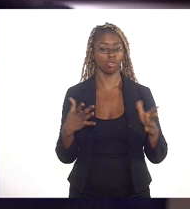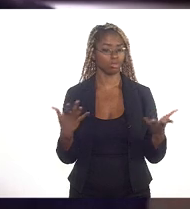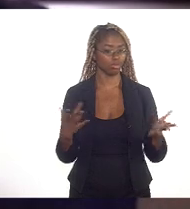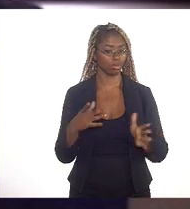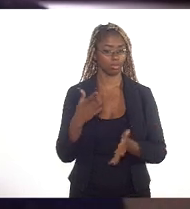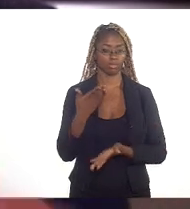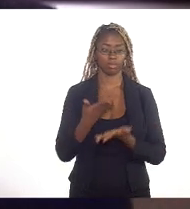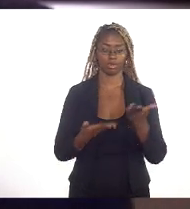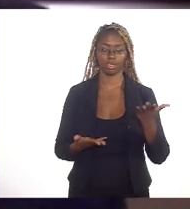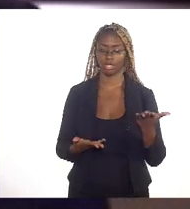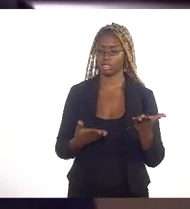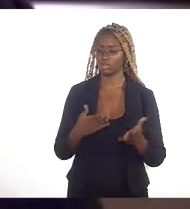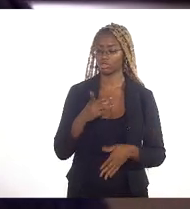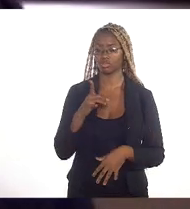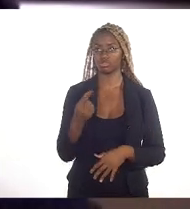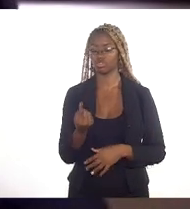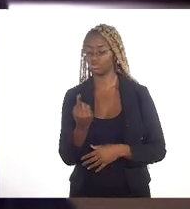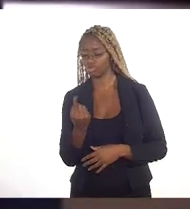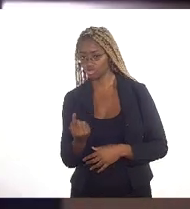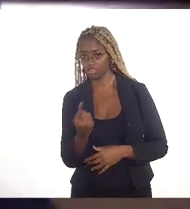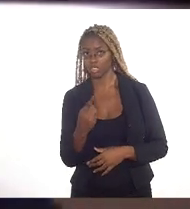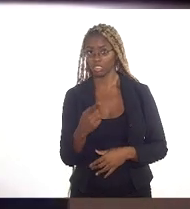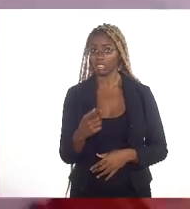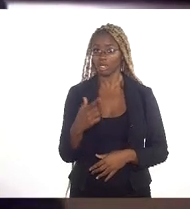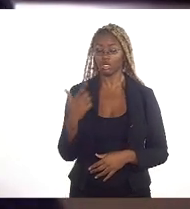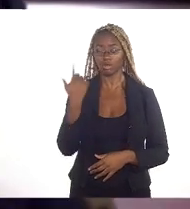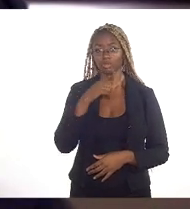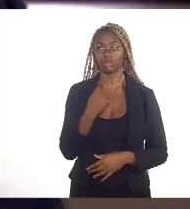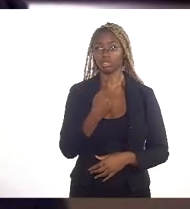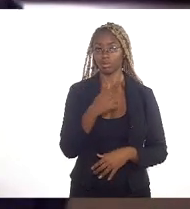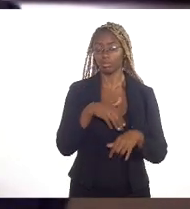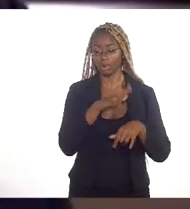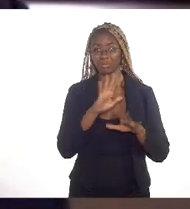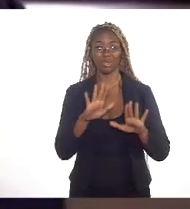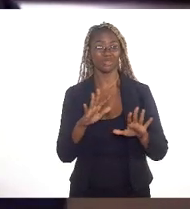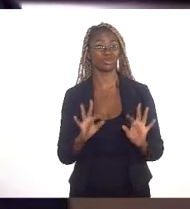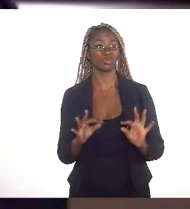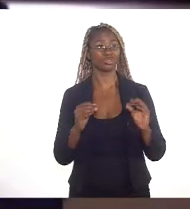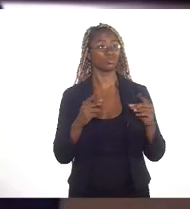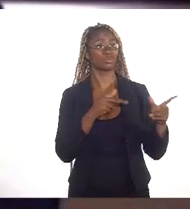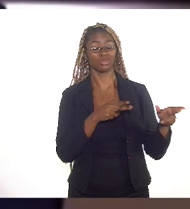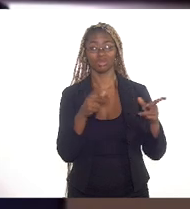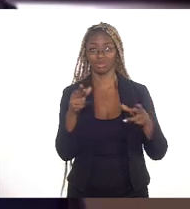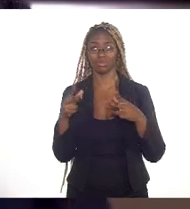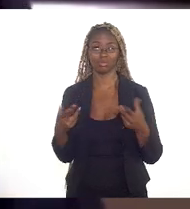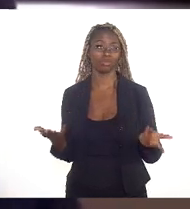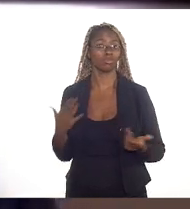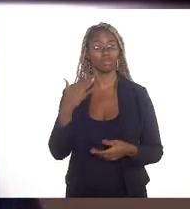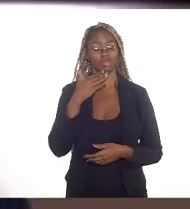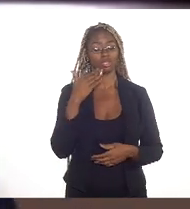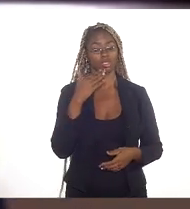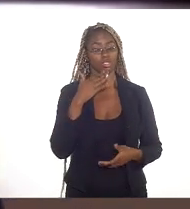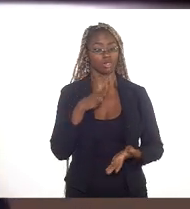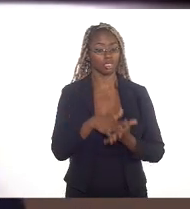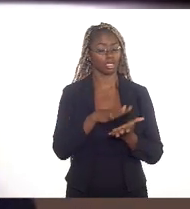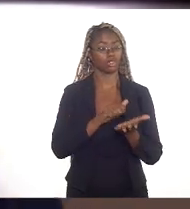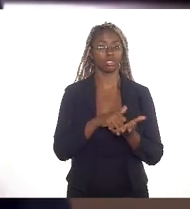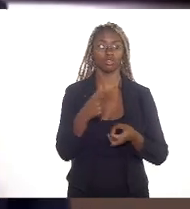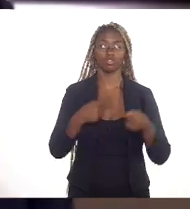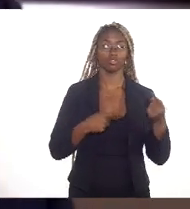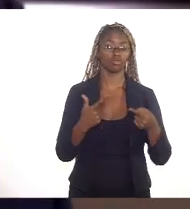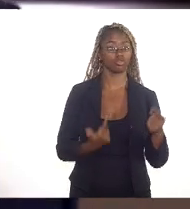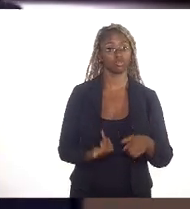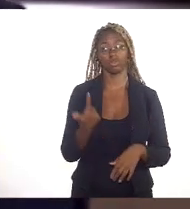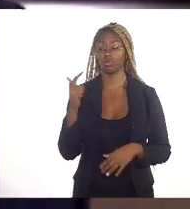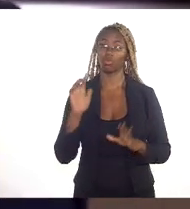perde um dia e ganha mais um dia. Mas se todos querem discutir a mesma questão de ordem, eu vou dar para o prejudicado. E anoto para discutir no